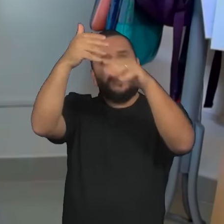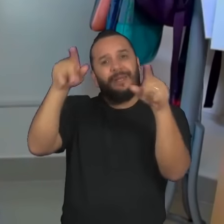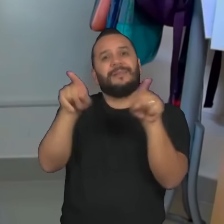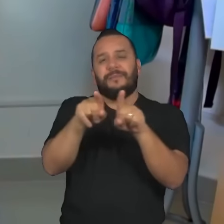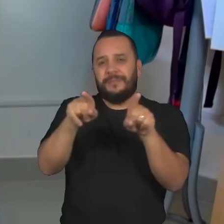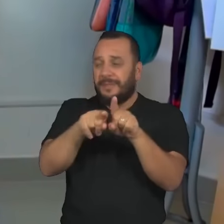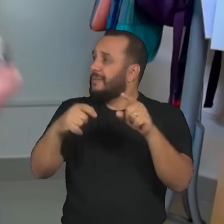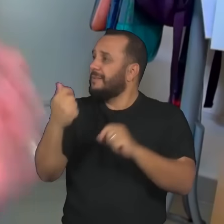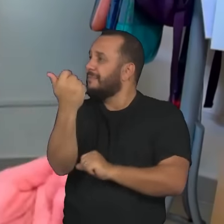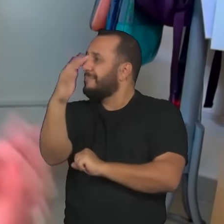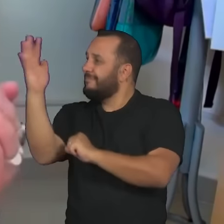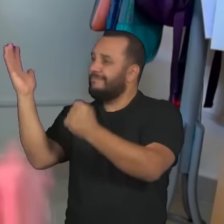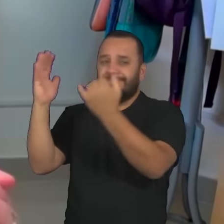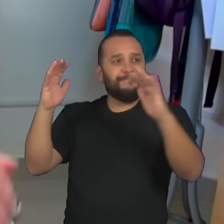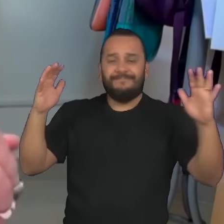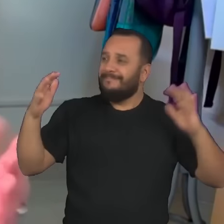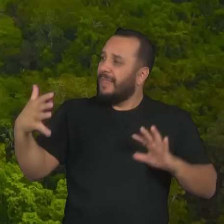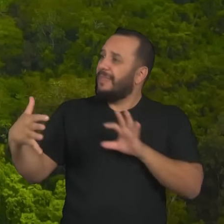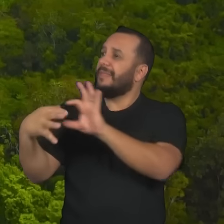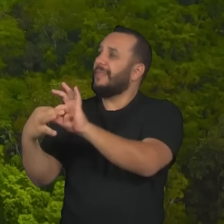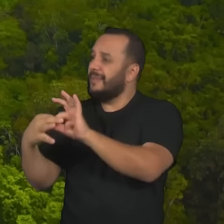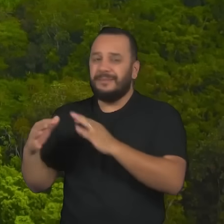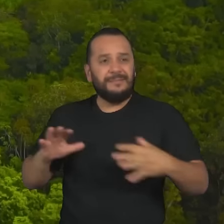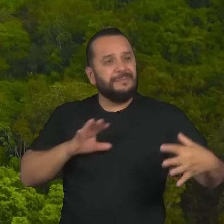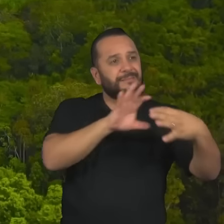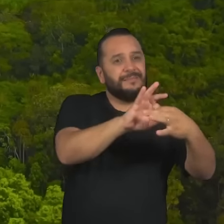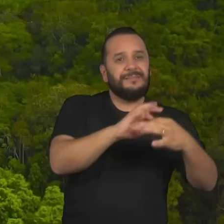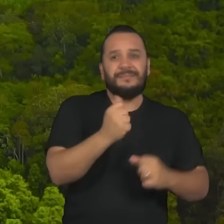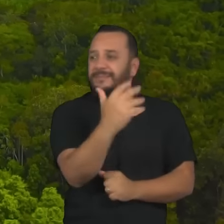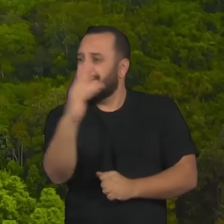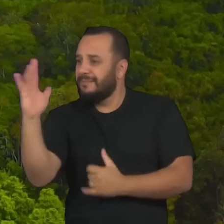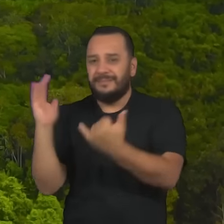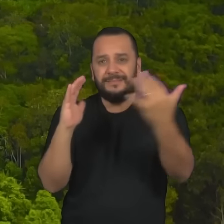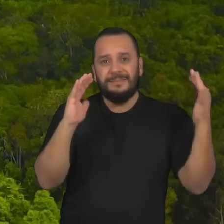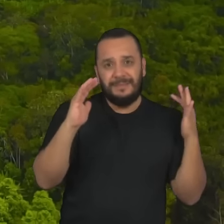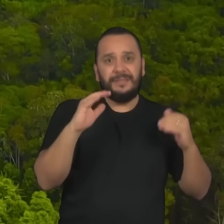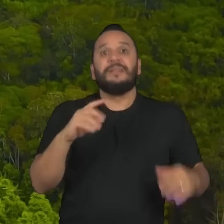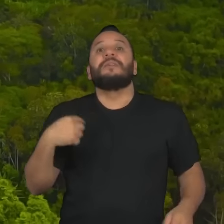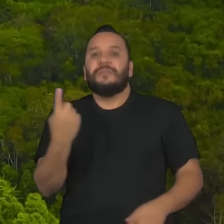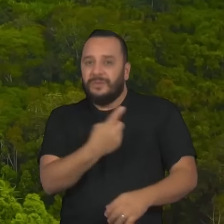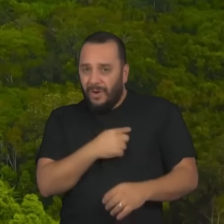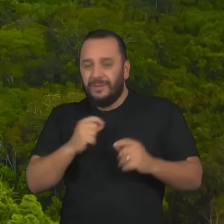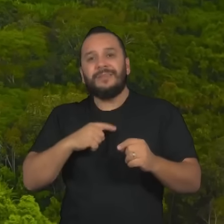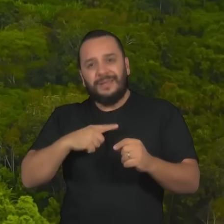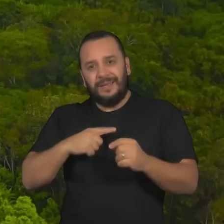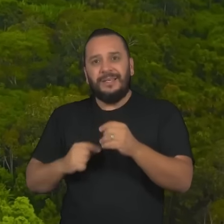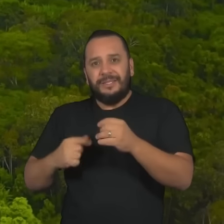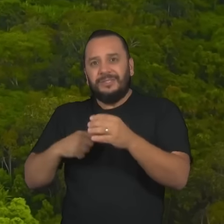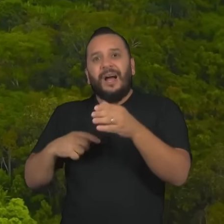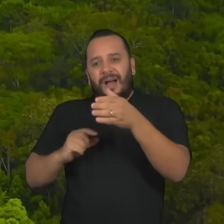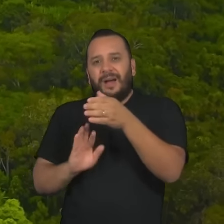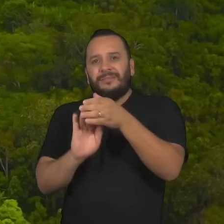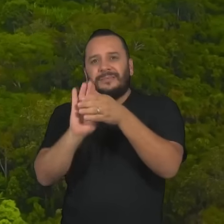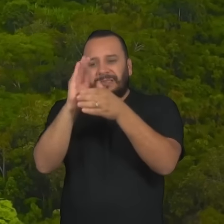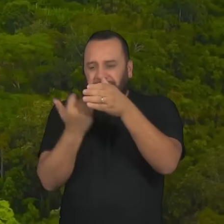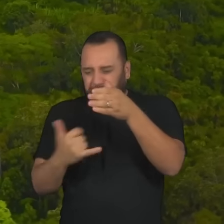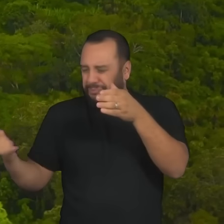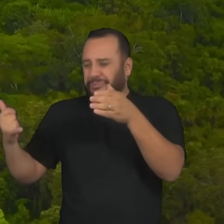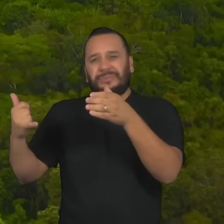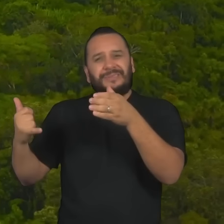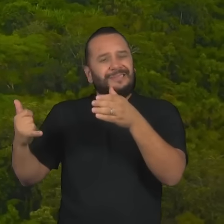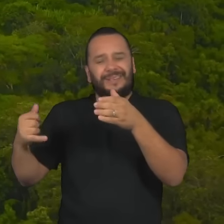planeta, o seu lugar no meio da natureza. A gente produz energia errada, a gente produz alimento errado, né? A